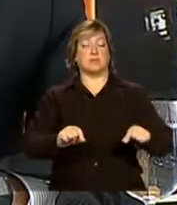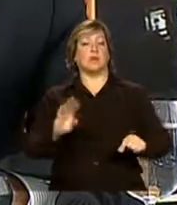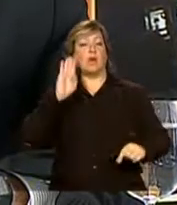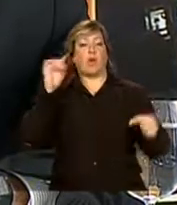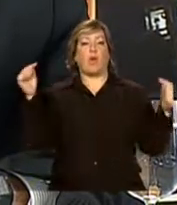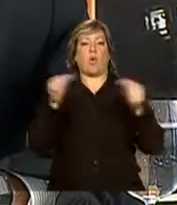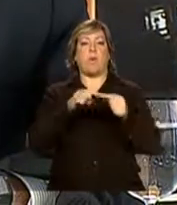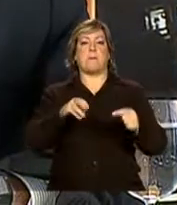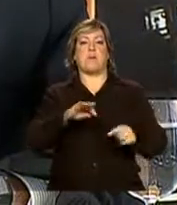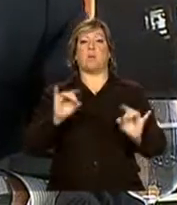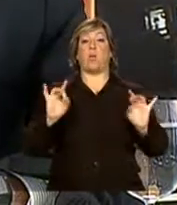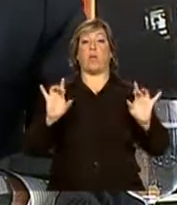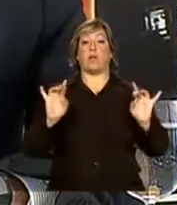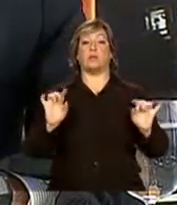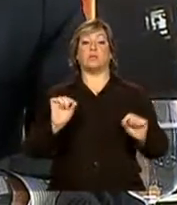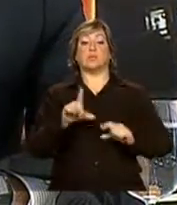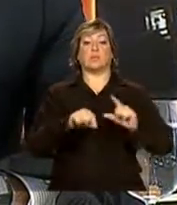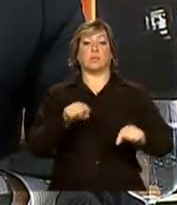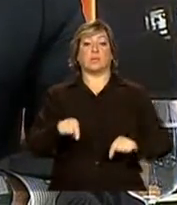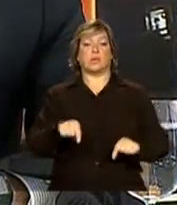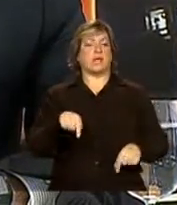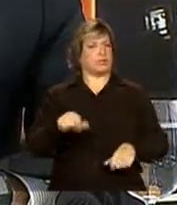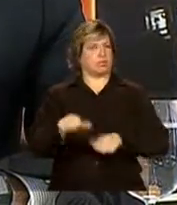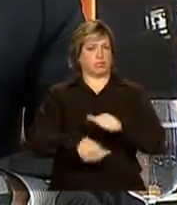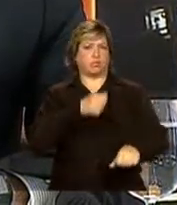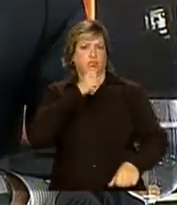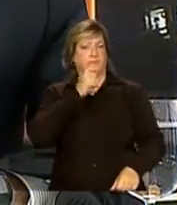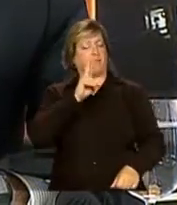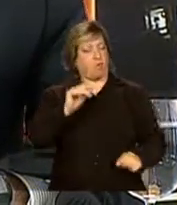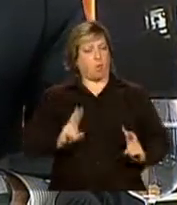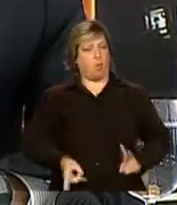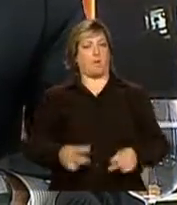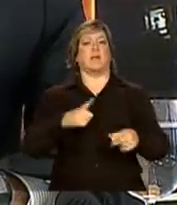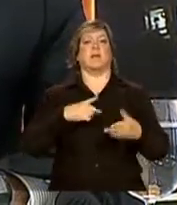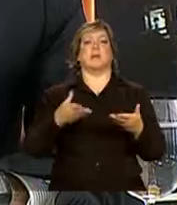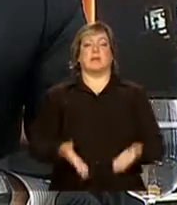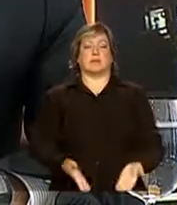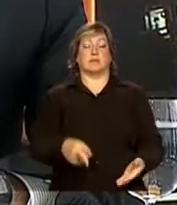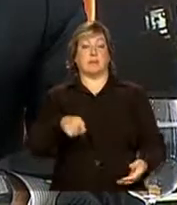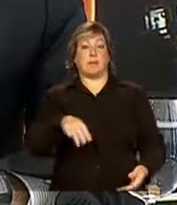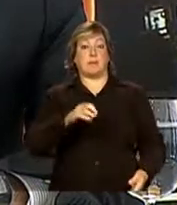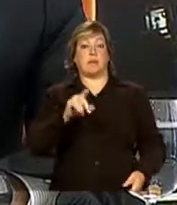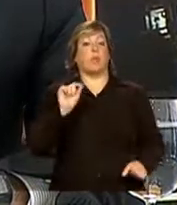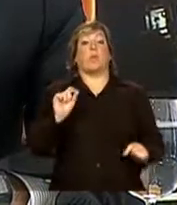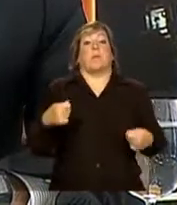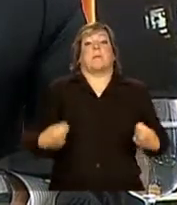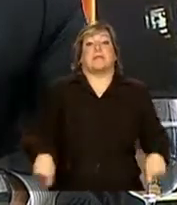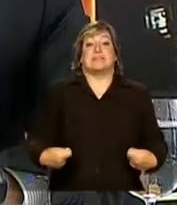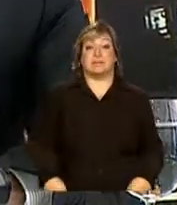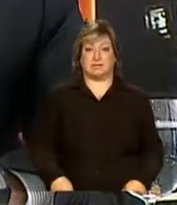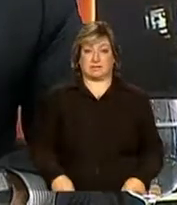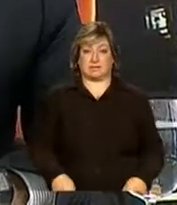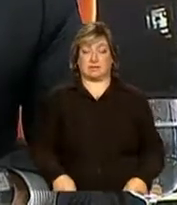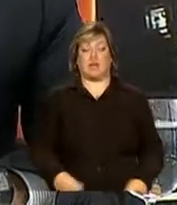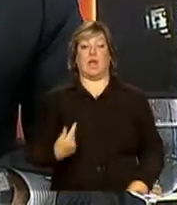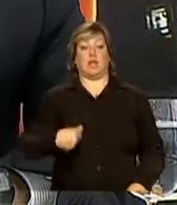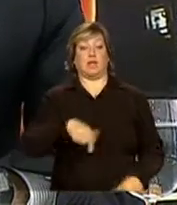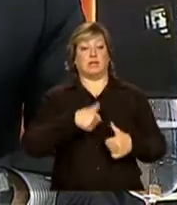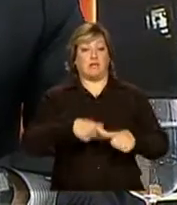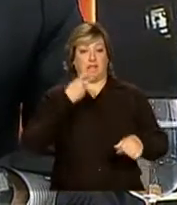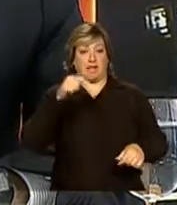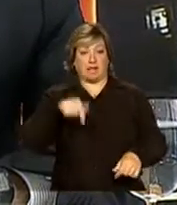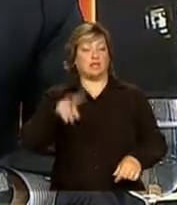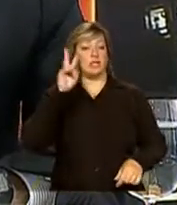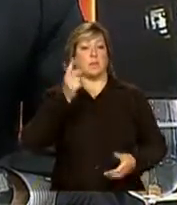qualidade que são definidas. Isso não muda e vai continuar tendo isso, ou seja, à medida da necessidade. Nós estamos falando aqui, são de investimentos,